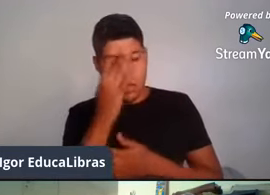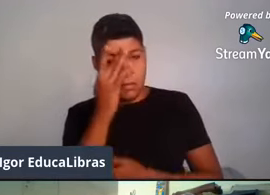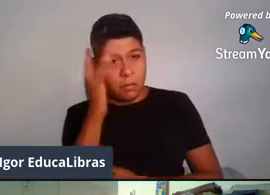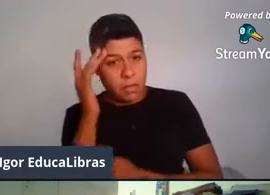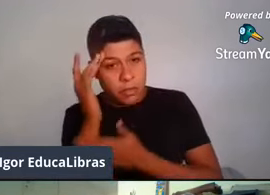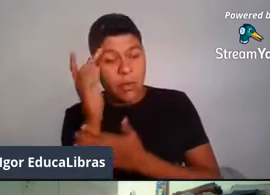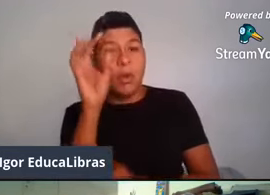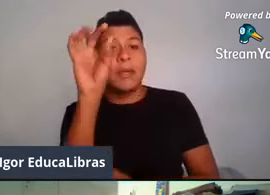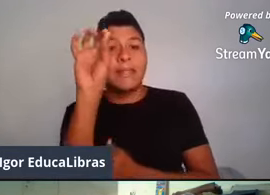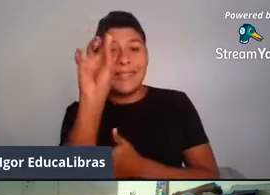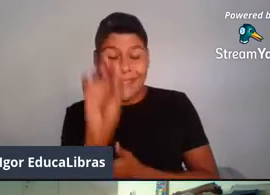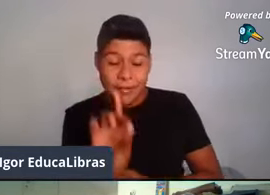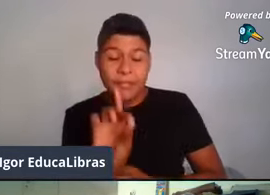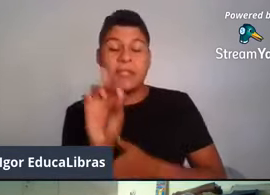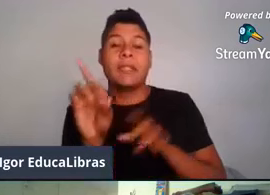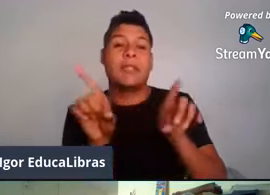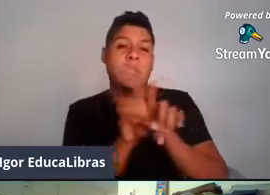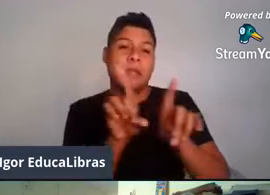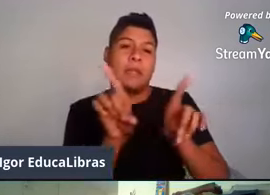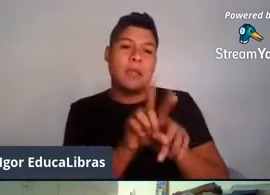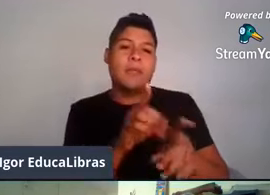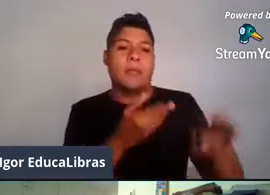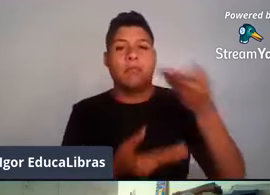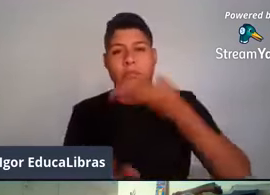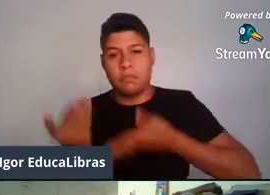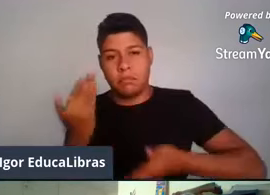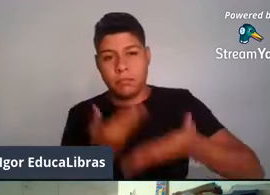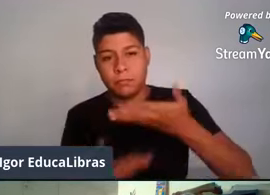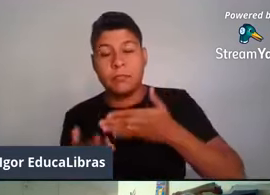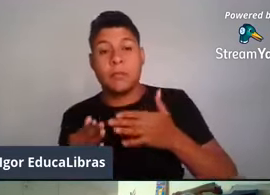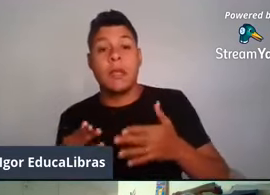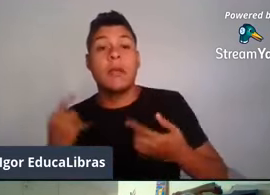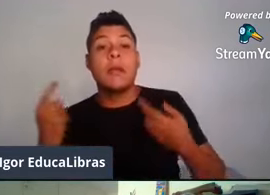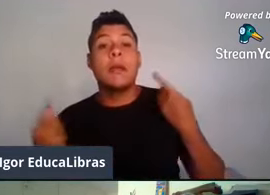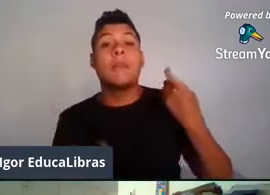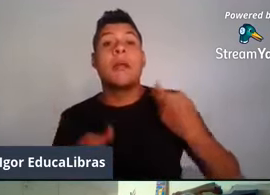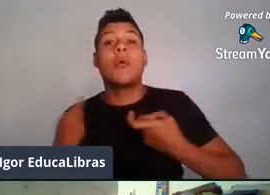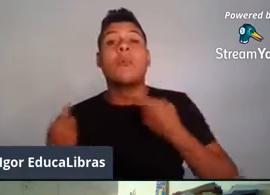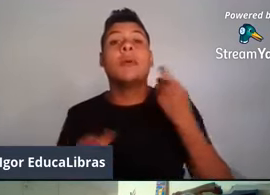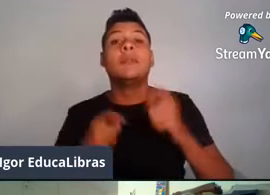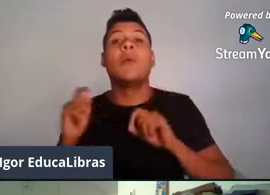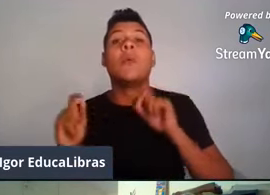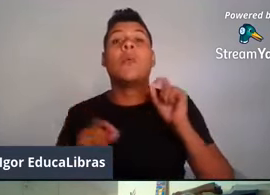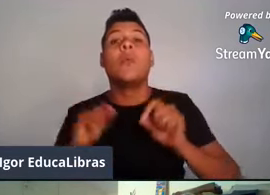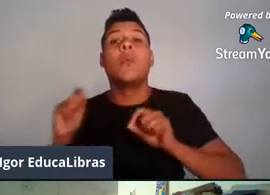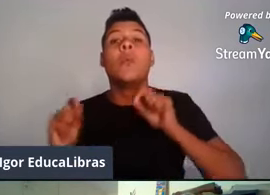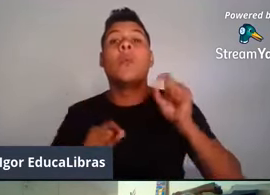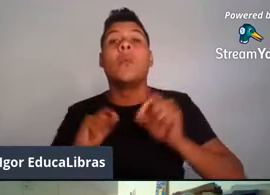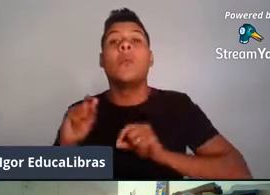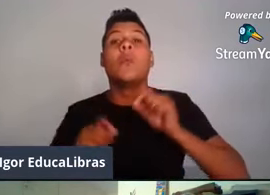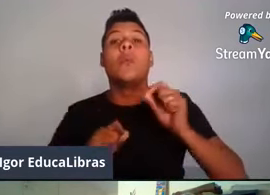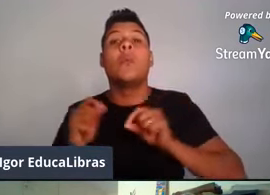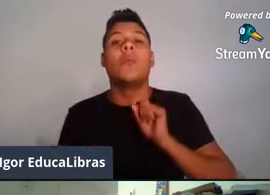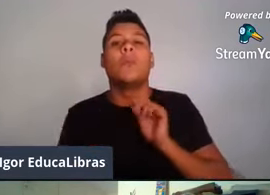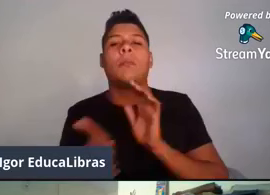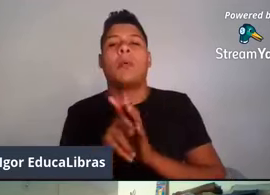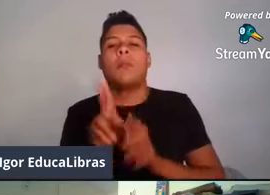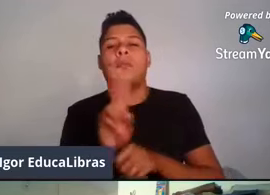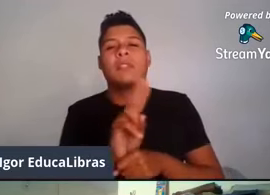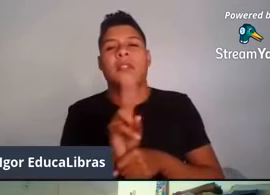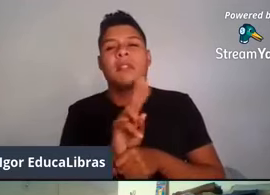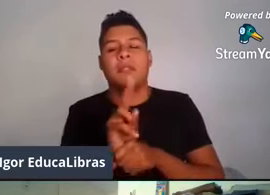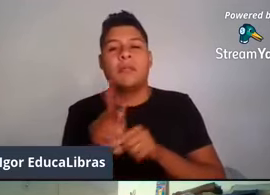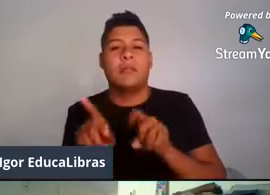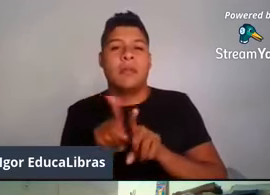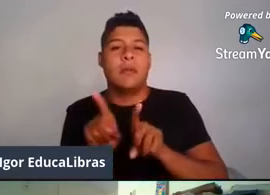com deficiência também estarem nessa condição. A minha preocupação, e eu acho que seja essa a preocupação da fiscalização também, é